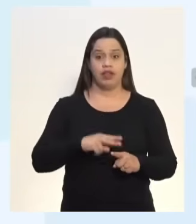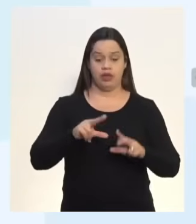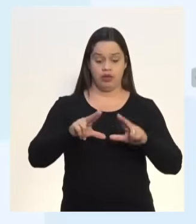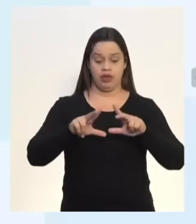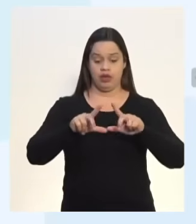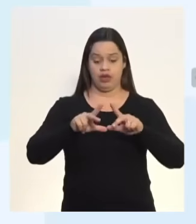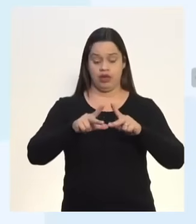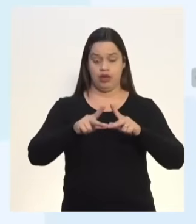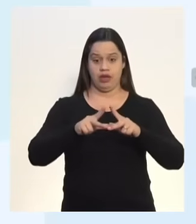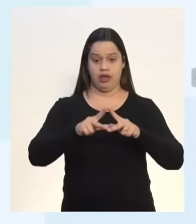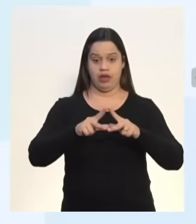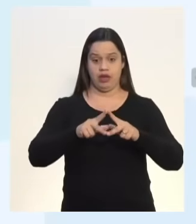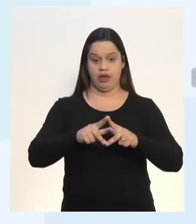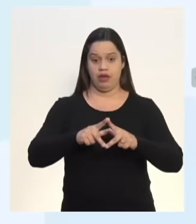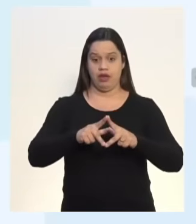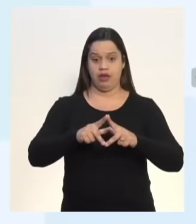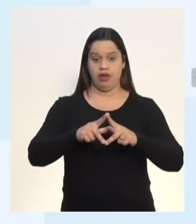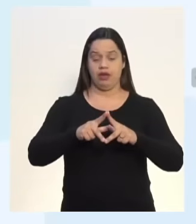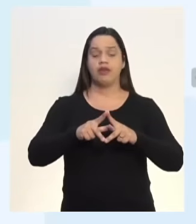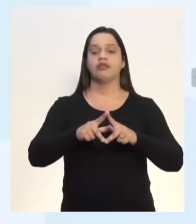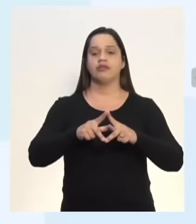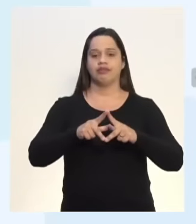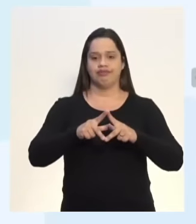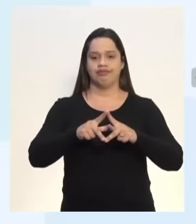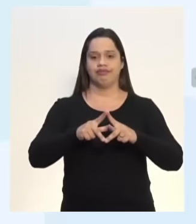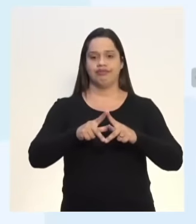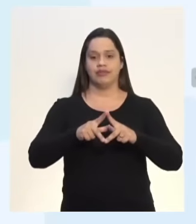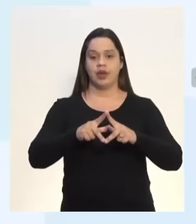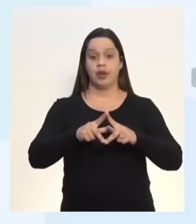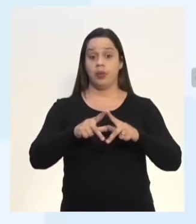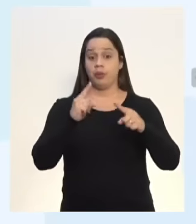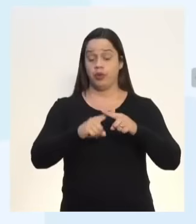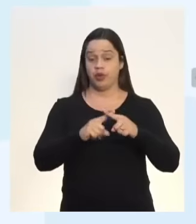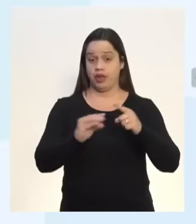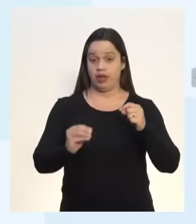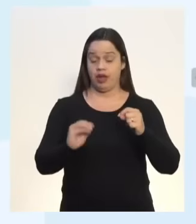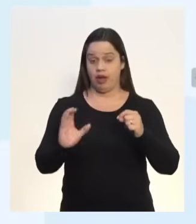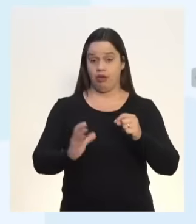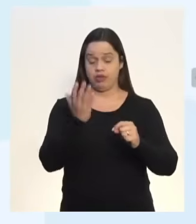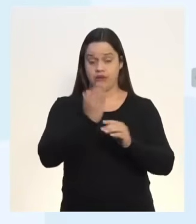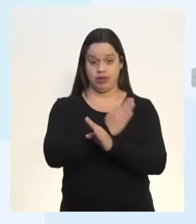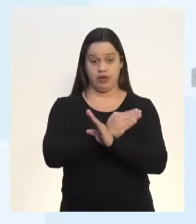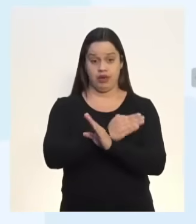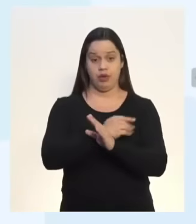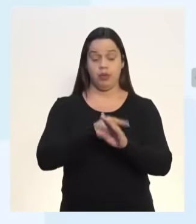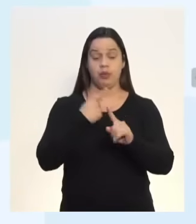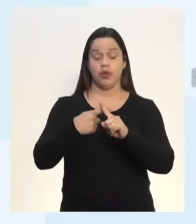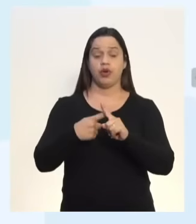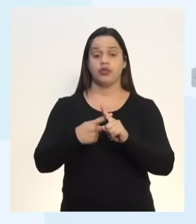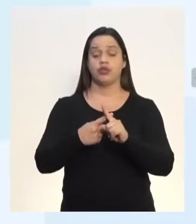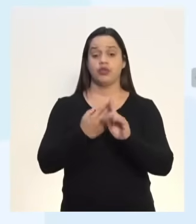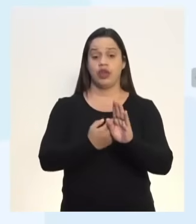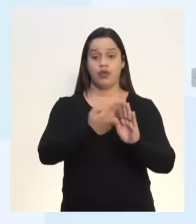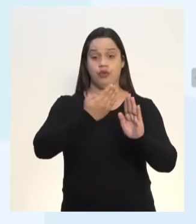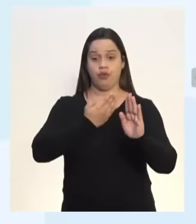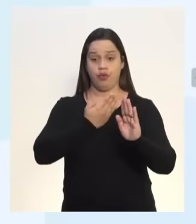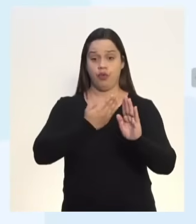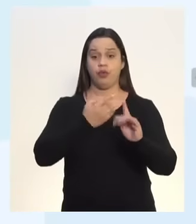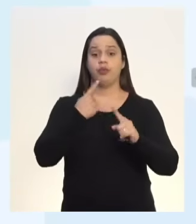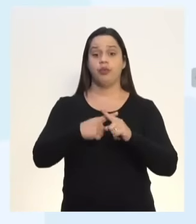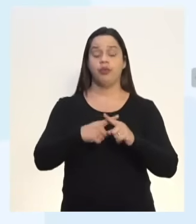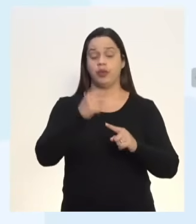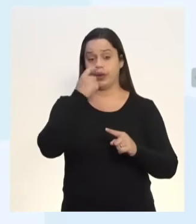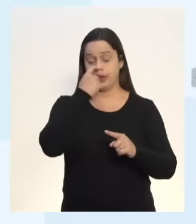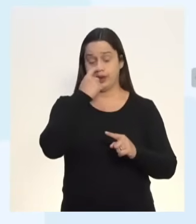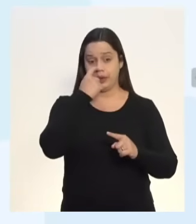né? Se vocês estão olhando, ele formaria a tridimensionalidade dele, digamos assim, o fundo, seria a profundidade dele.